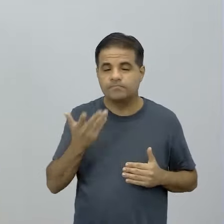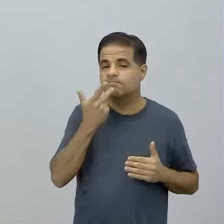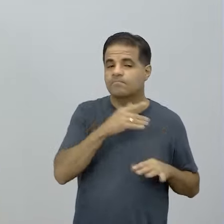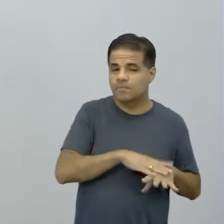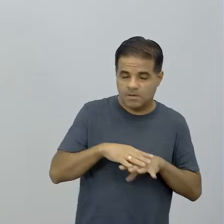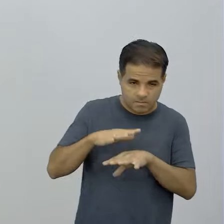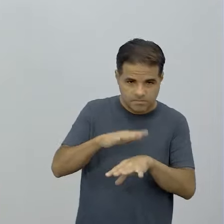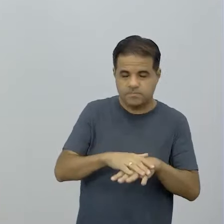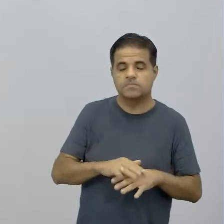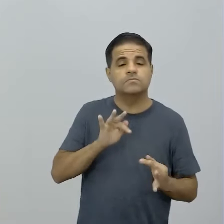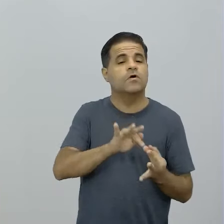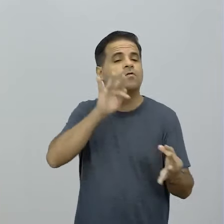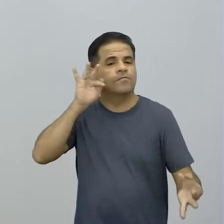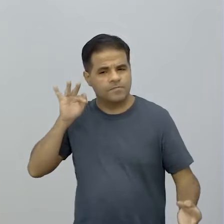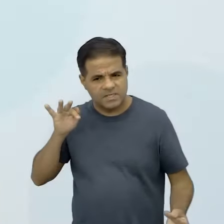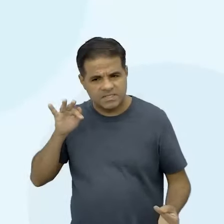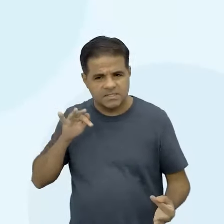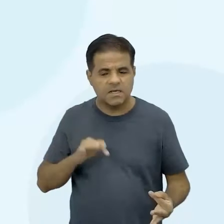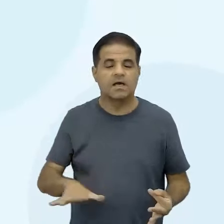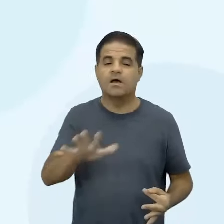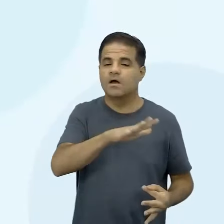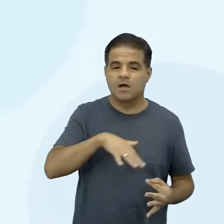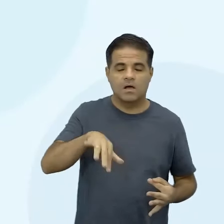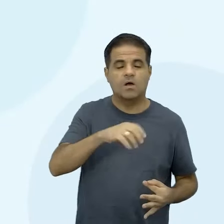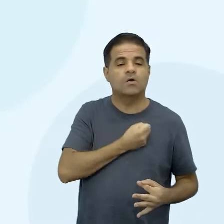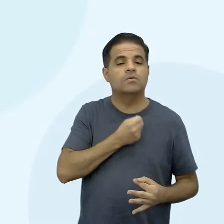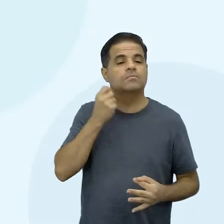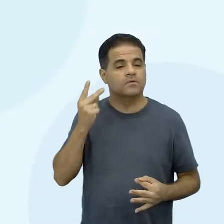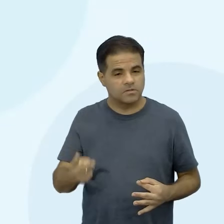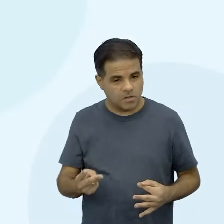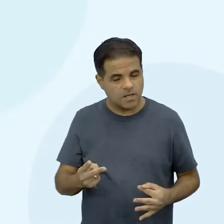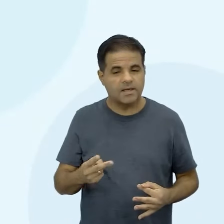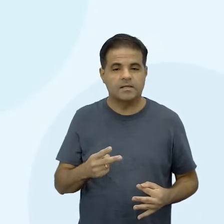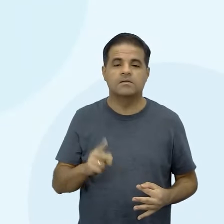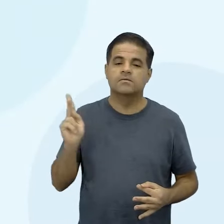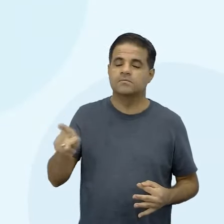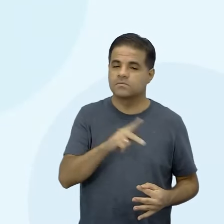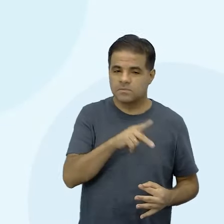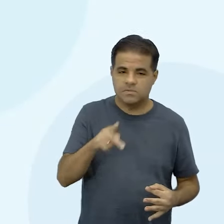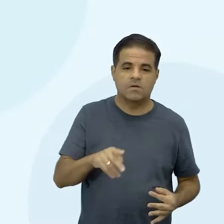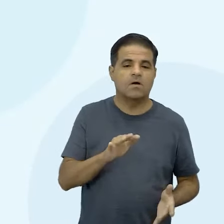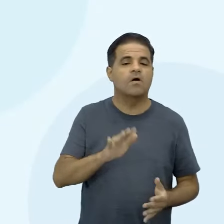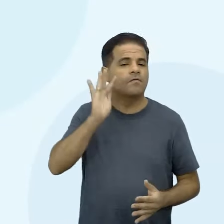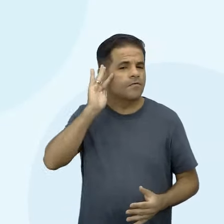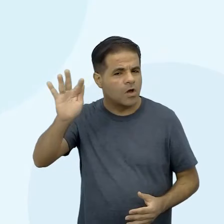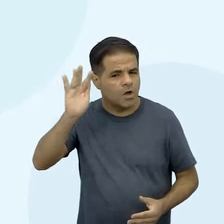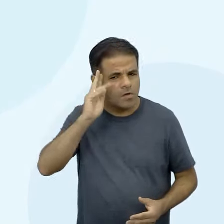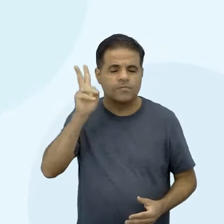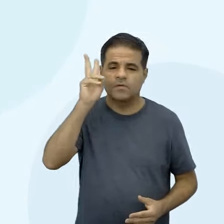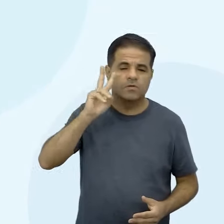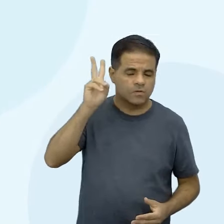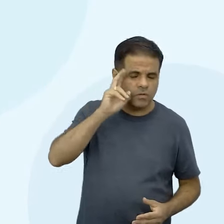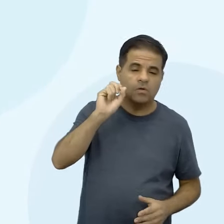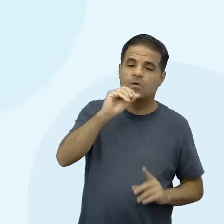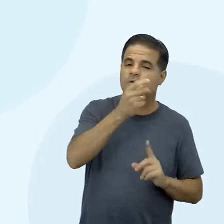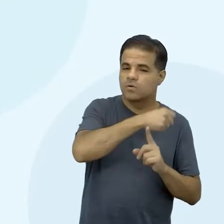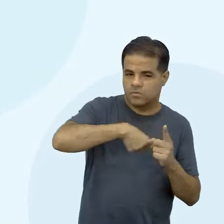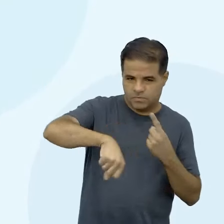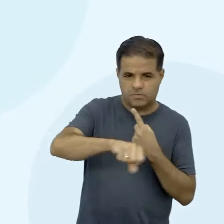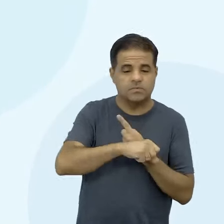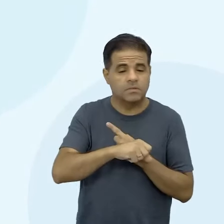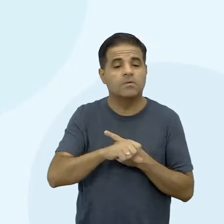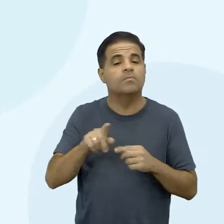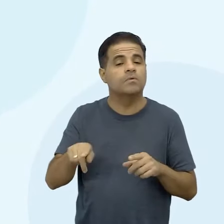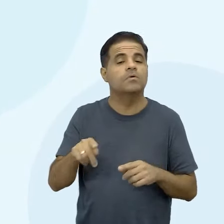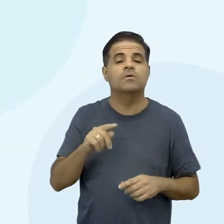matemática ou física. O componente curricular de número 2, os professores de filosofia, história ou